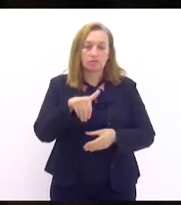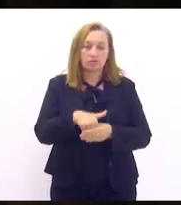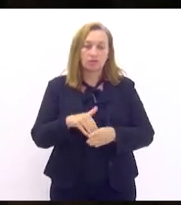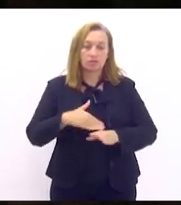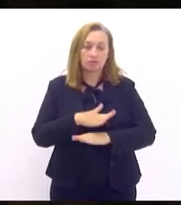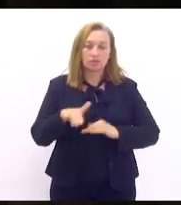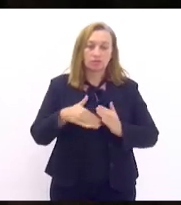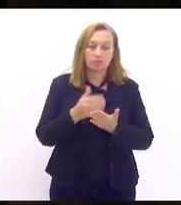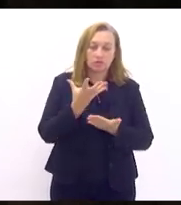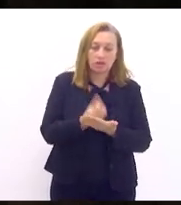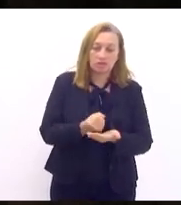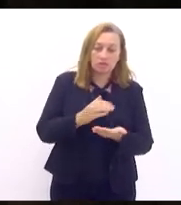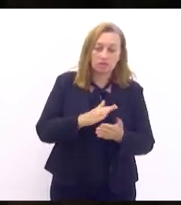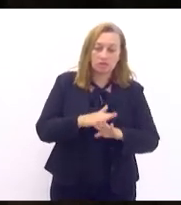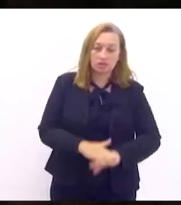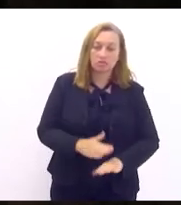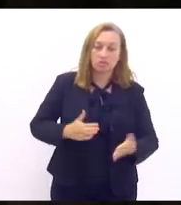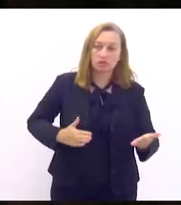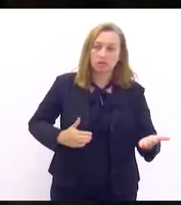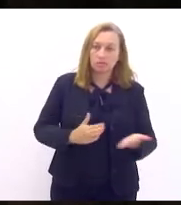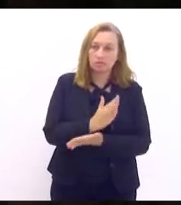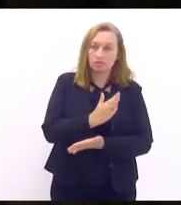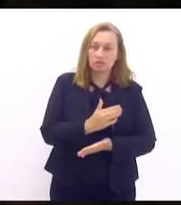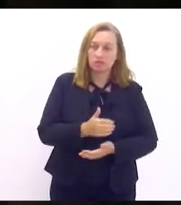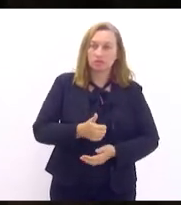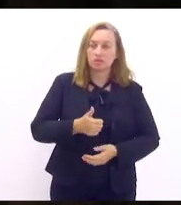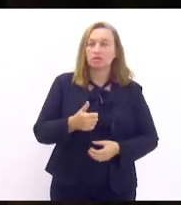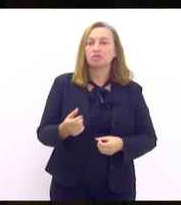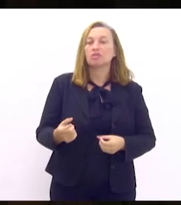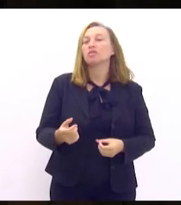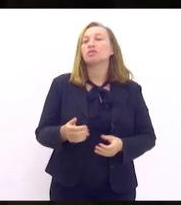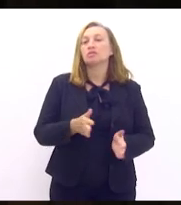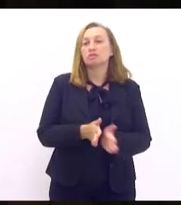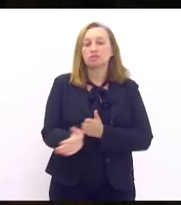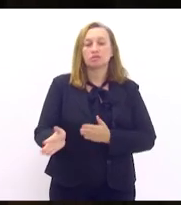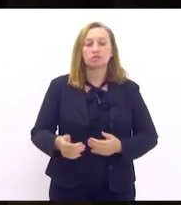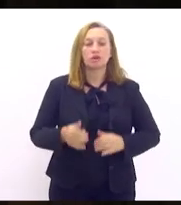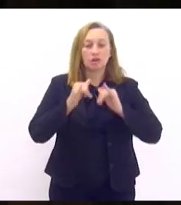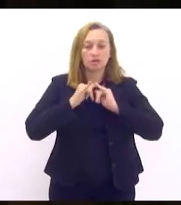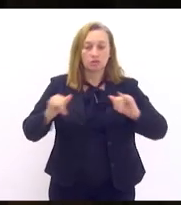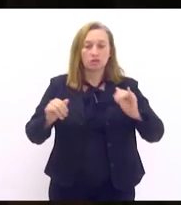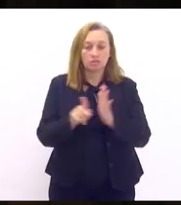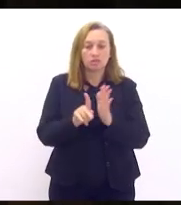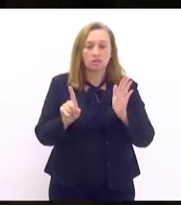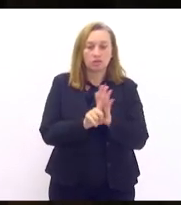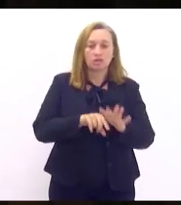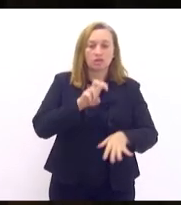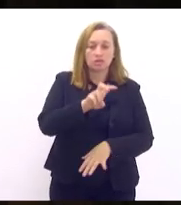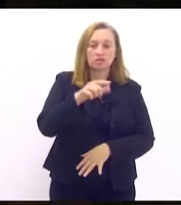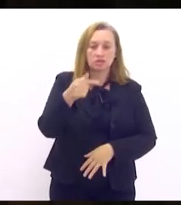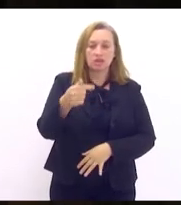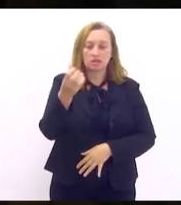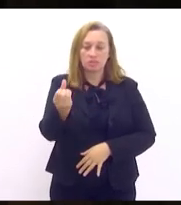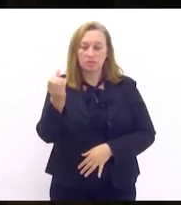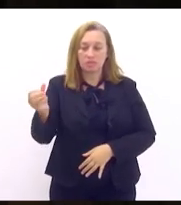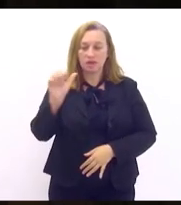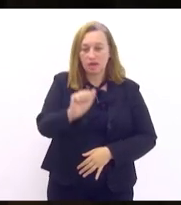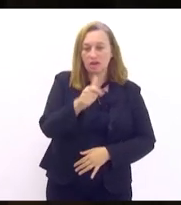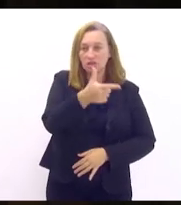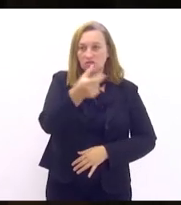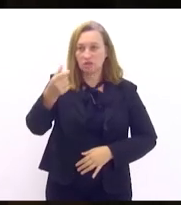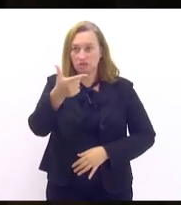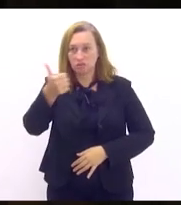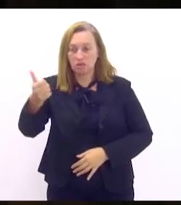votação. Os senhores que aprovam permaneçam como estão. Aprovado, vai a autógrafo. Anuncio o projeto de lei número 5766-A de